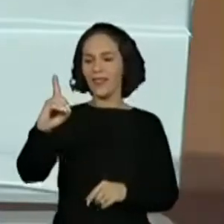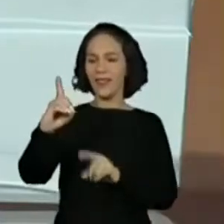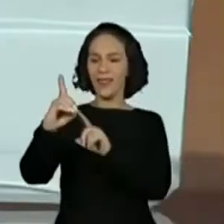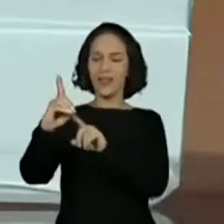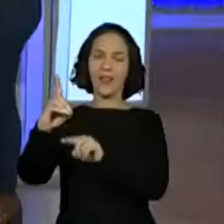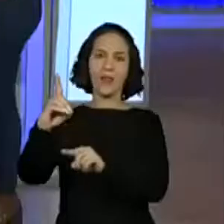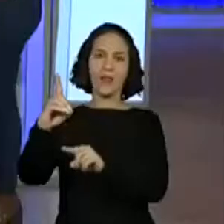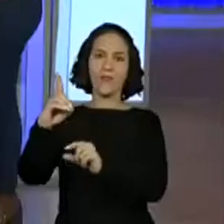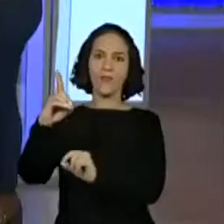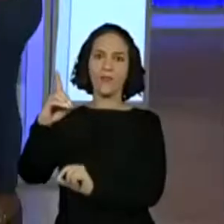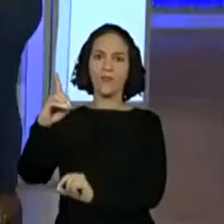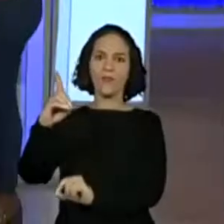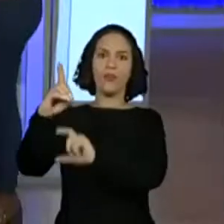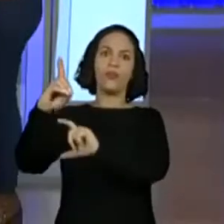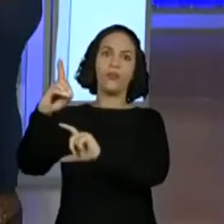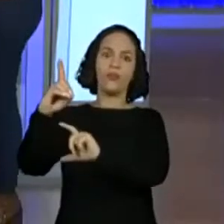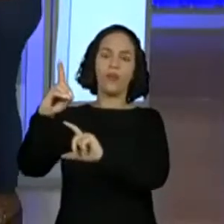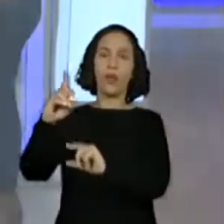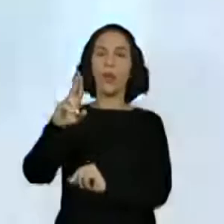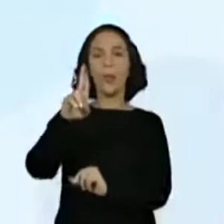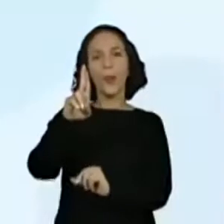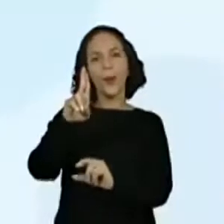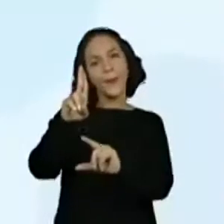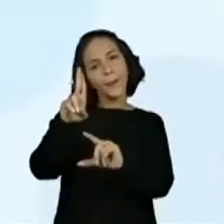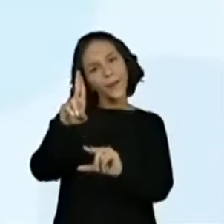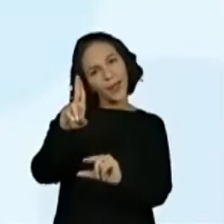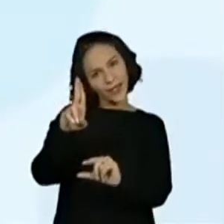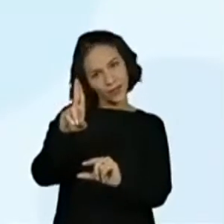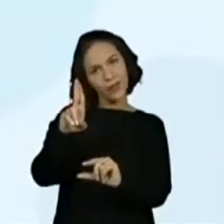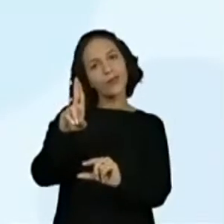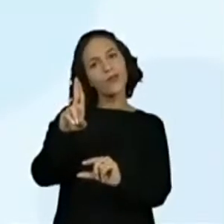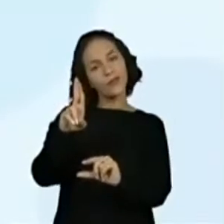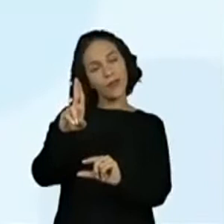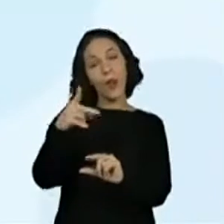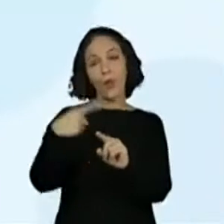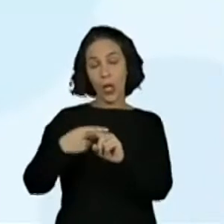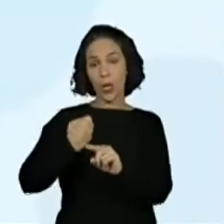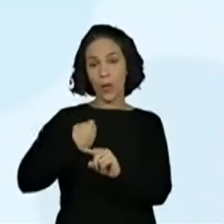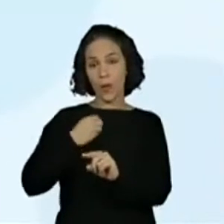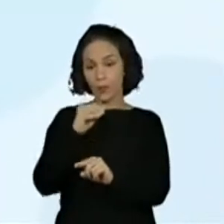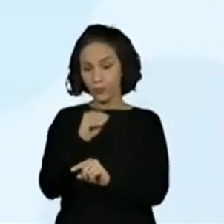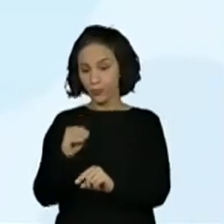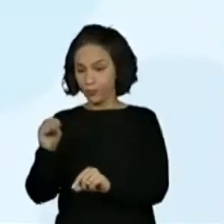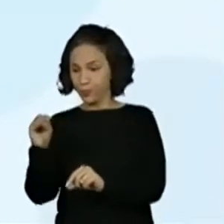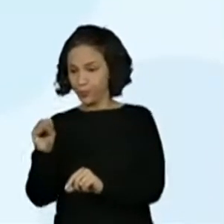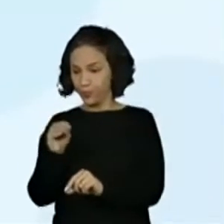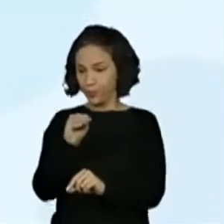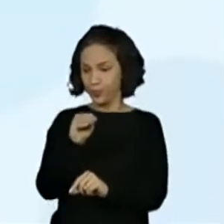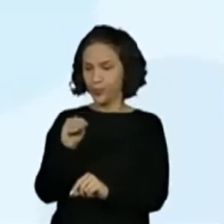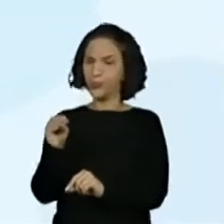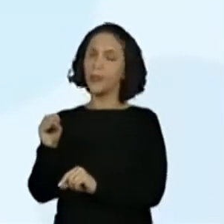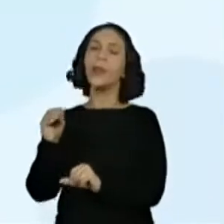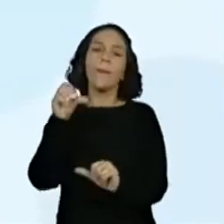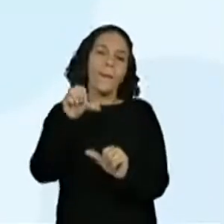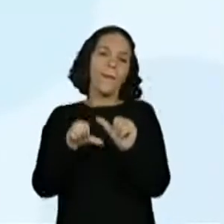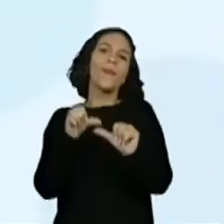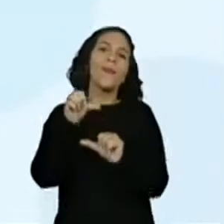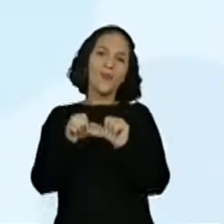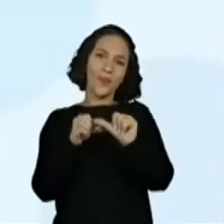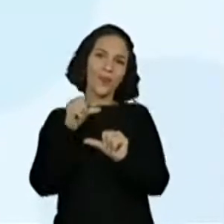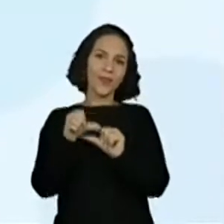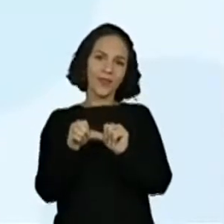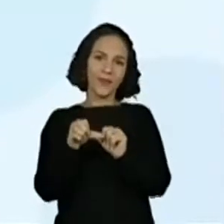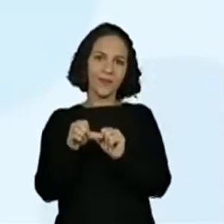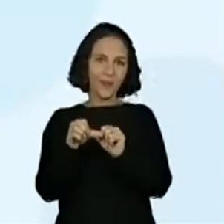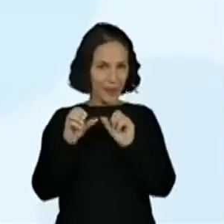ele muda de acordo com a posição que o número ocupa, certo? Assim fica muito mais fácil entender. Muito mais fácil. Então, vamos aí para a